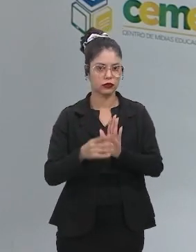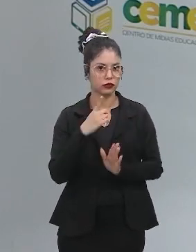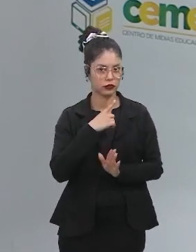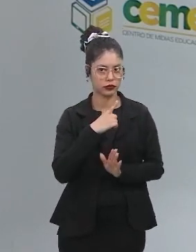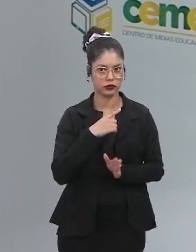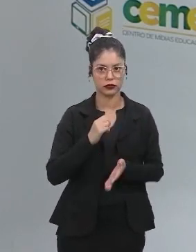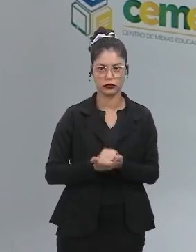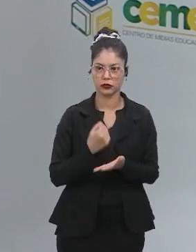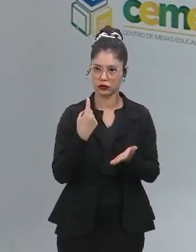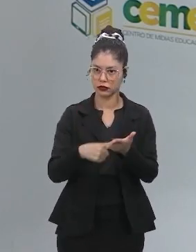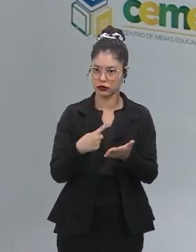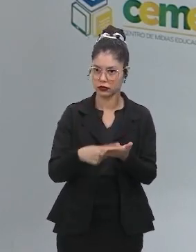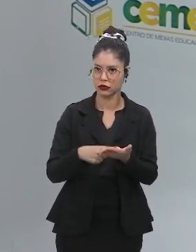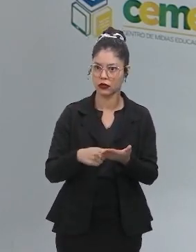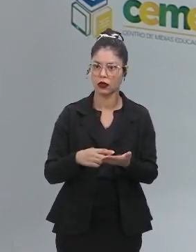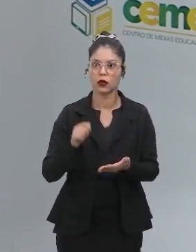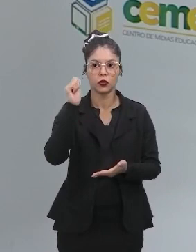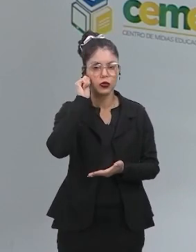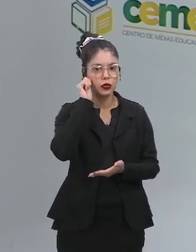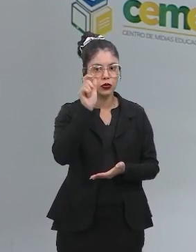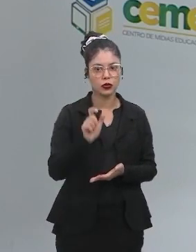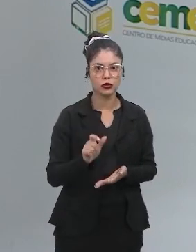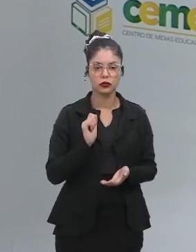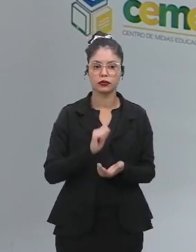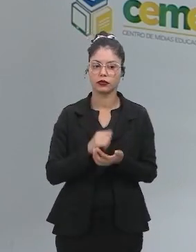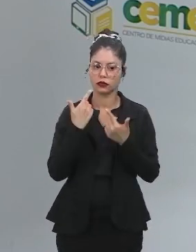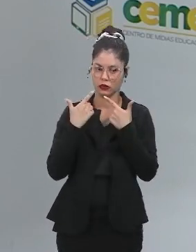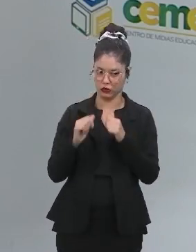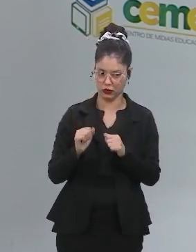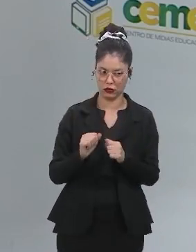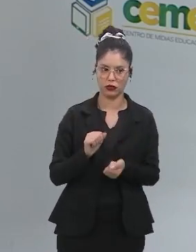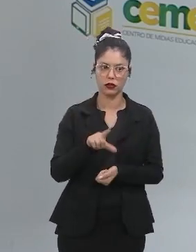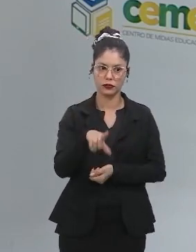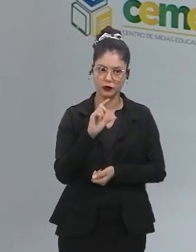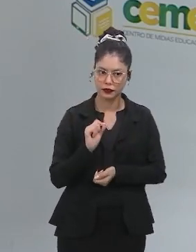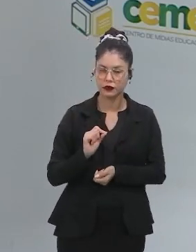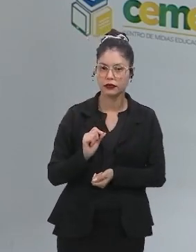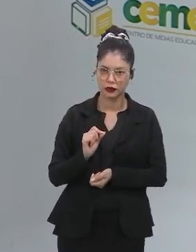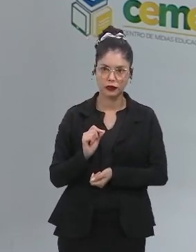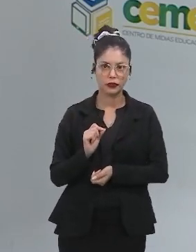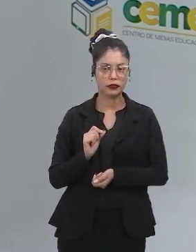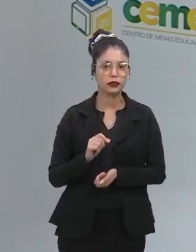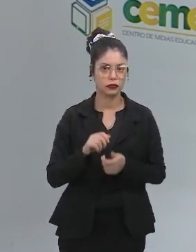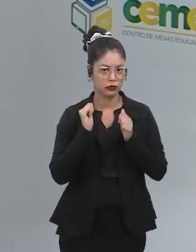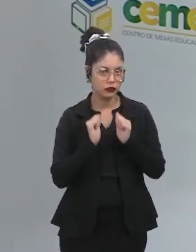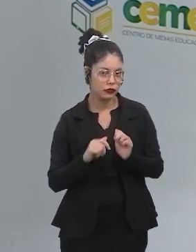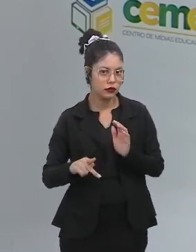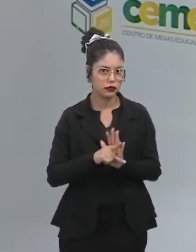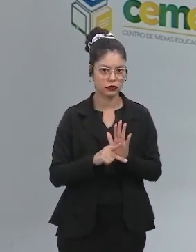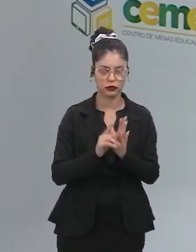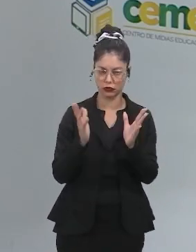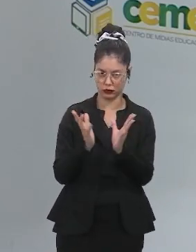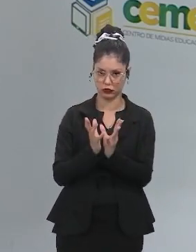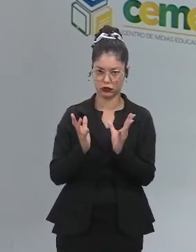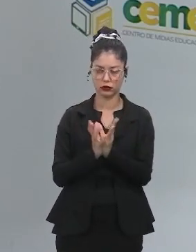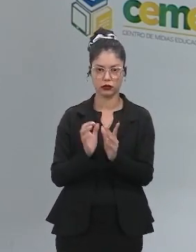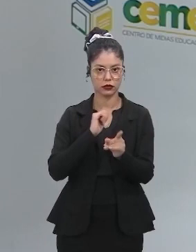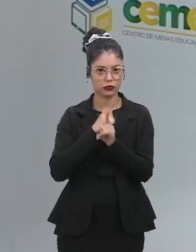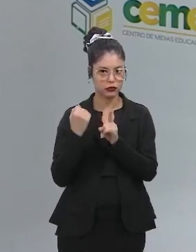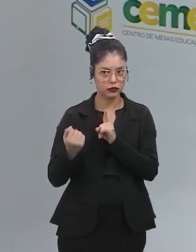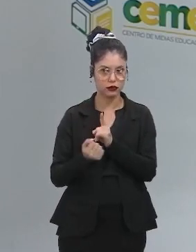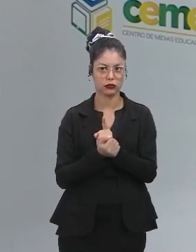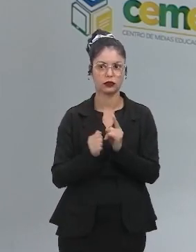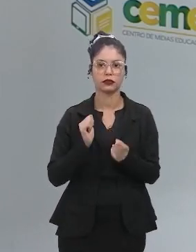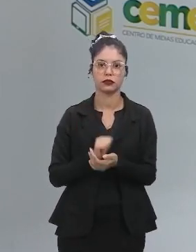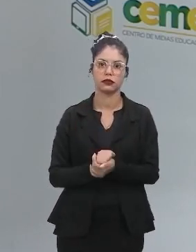tem, né, de acordo com o autor, se tem uma linguagem que ela é privilegiada por determinados grupos sociais.